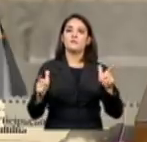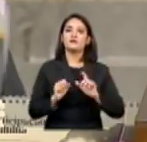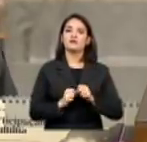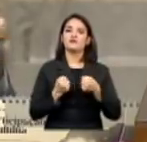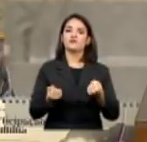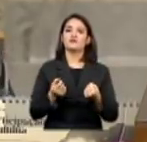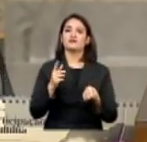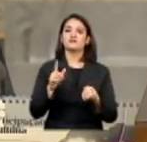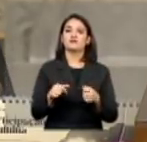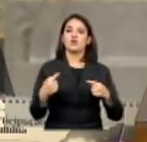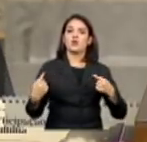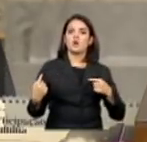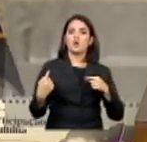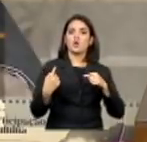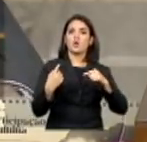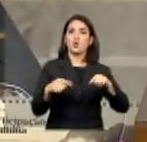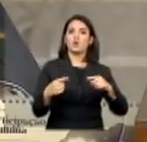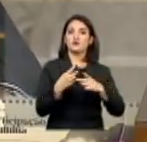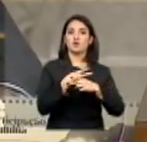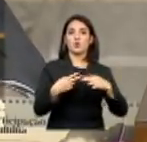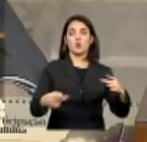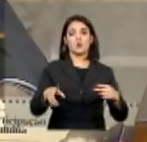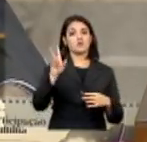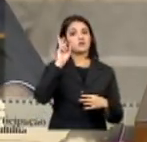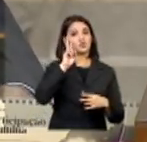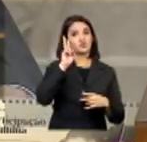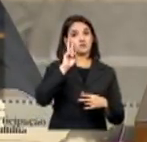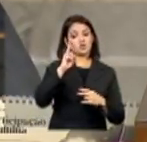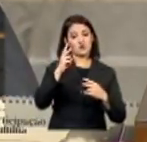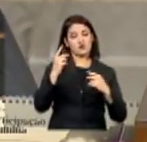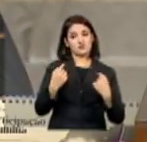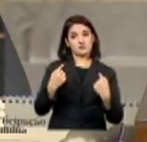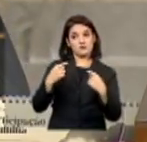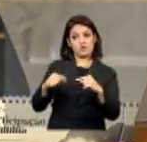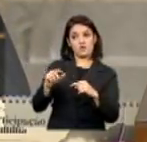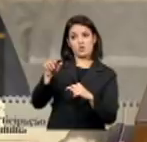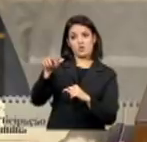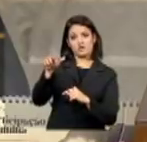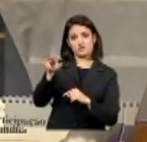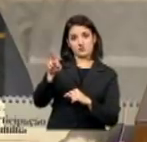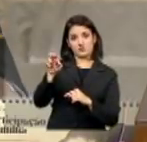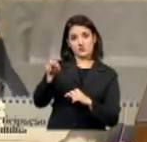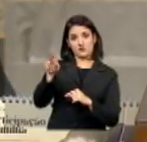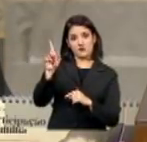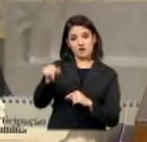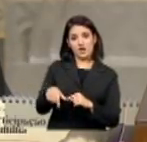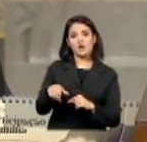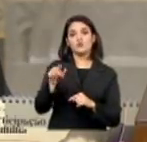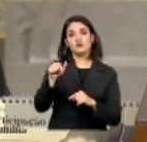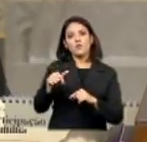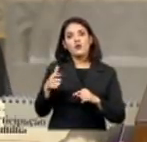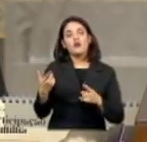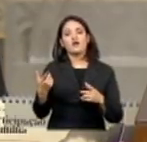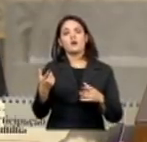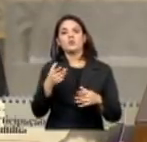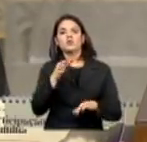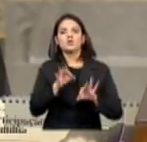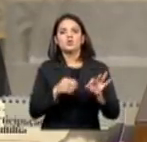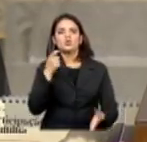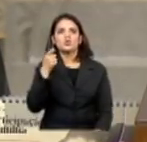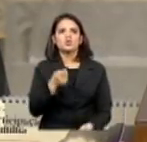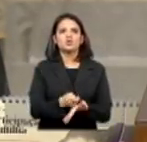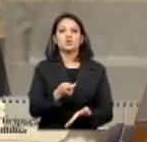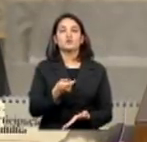imputados ao réu e são esses fatos que são levados em conta pelo juiz da prolação da